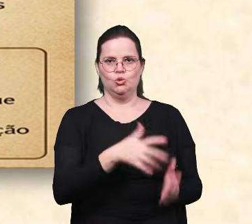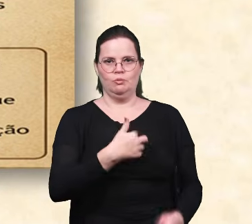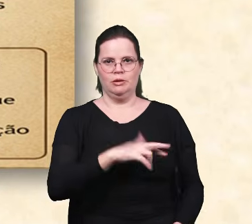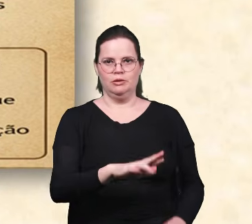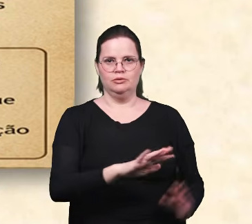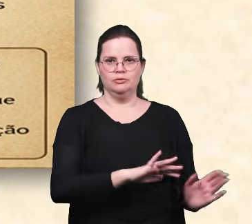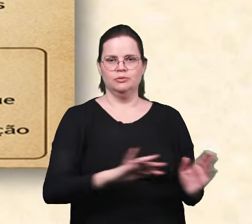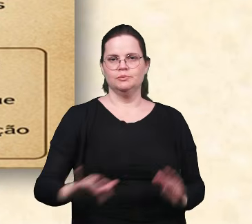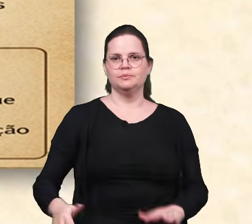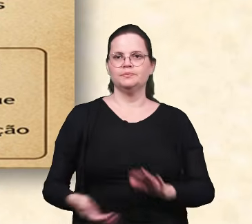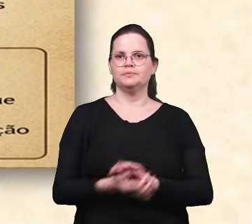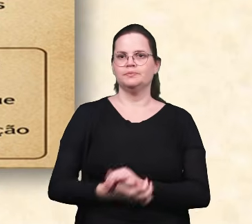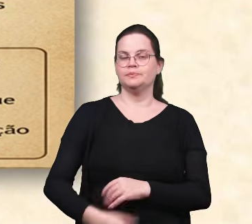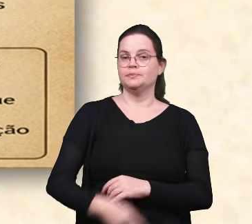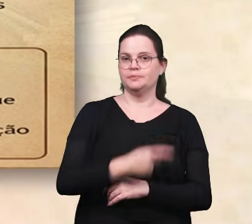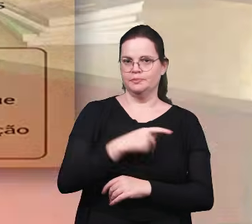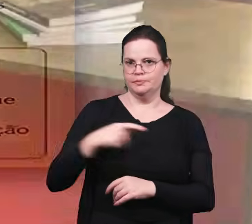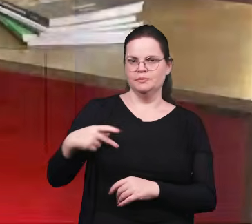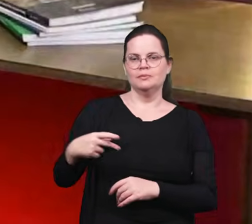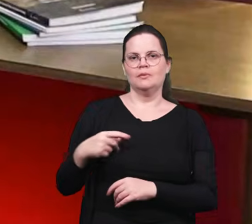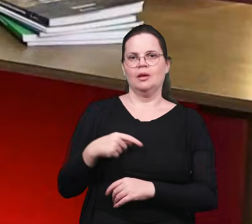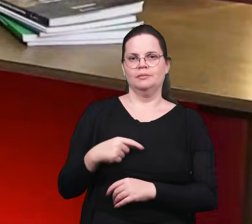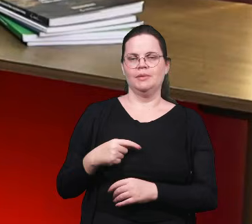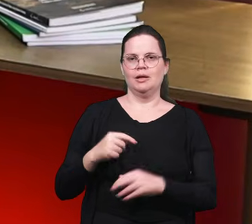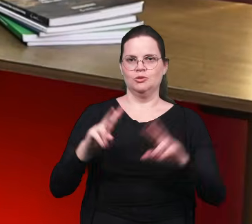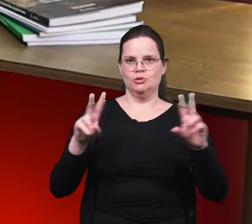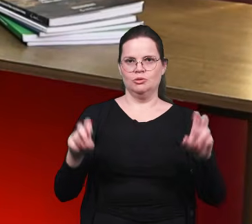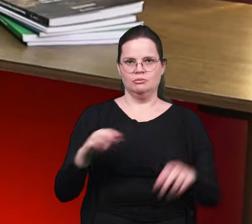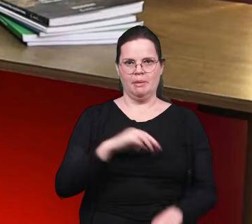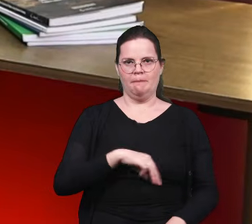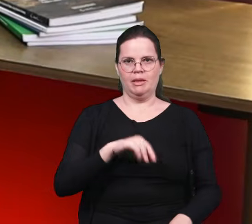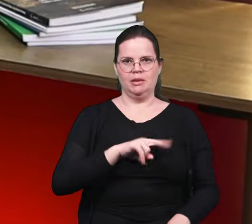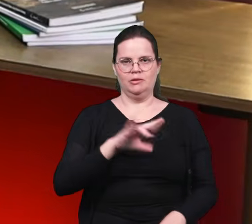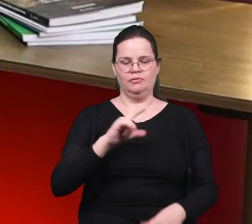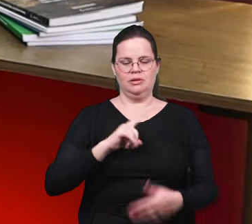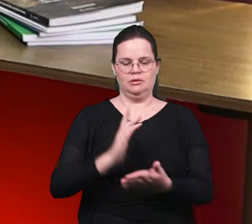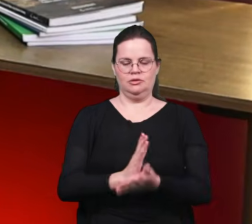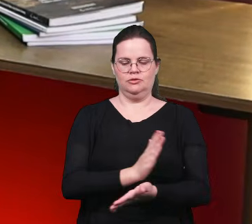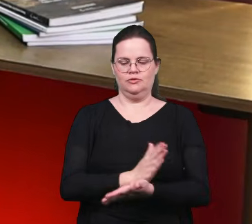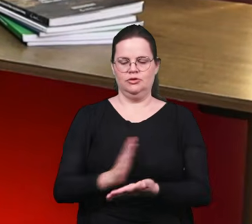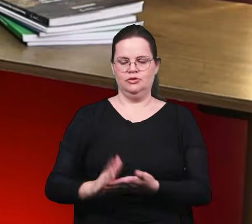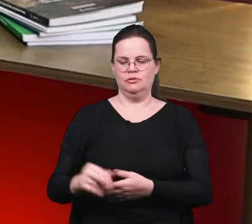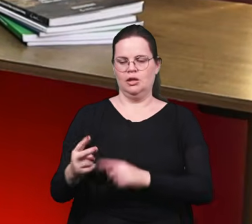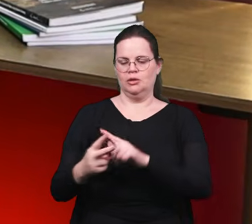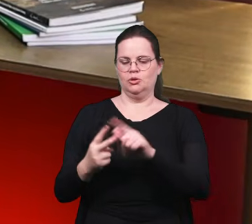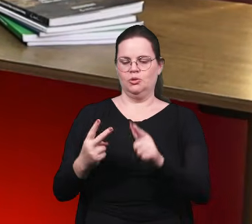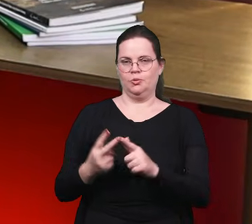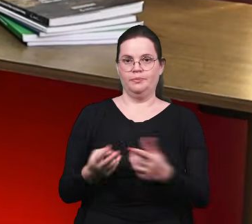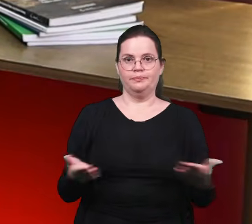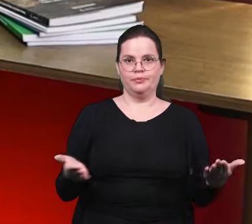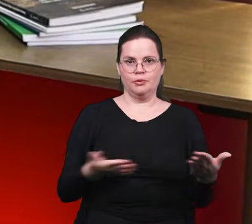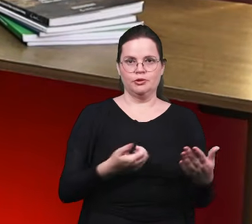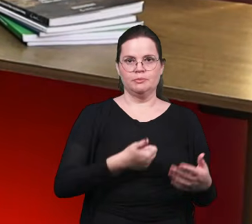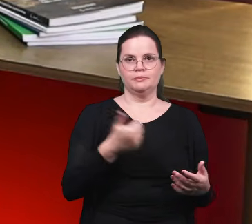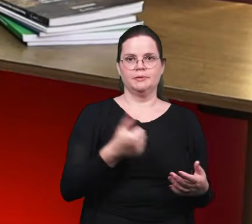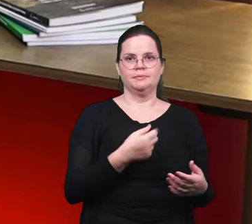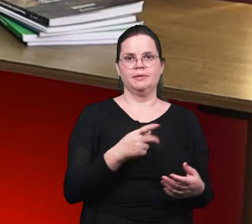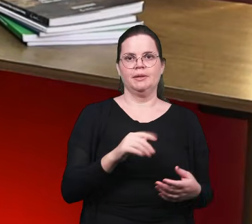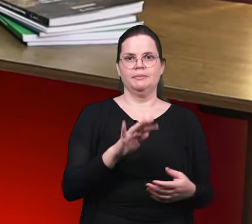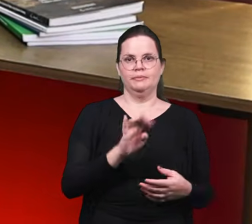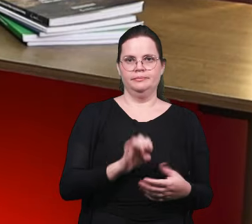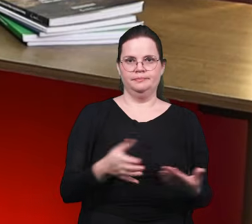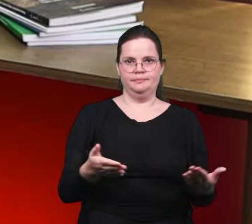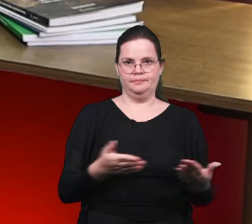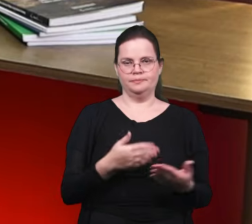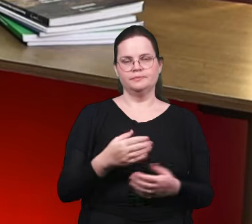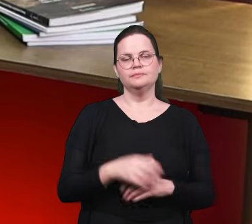vamos dividir o chamado de Mateus em duas partes, né? Então nós vimos aqui nessa primeira parte desse episódio